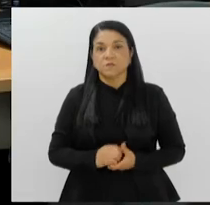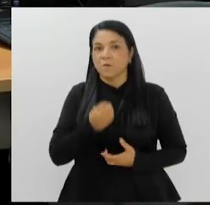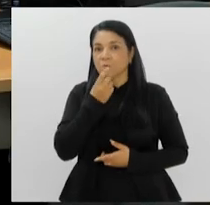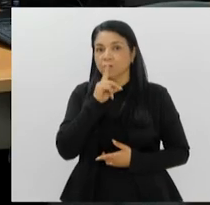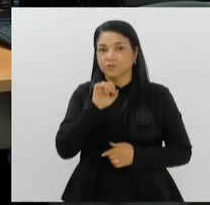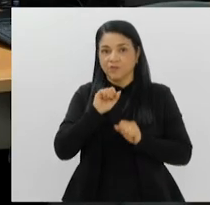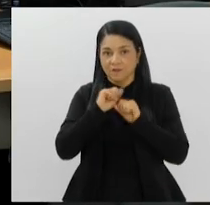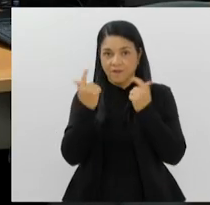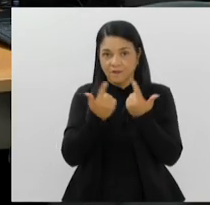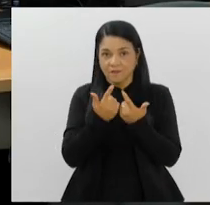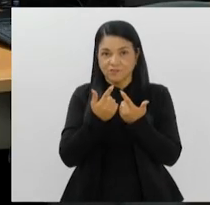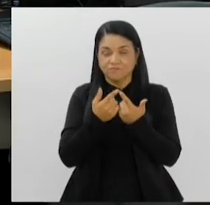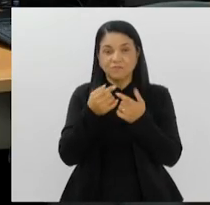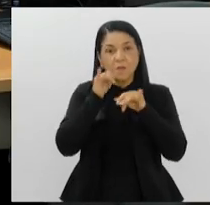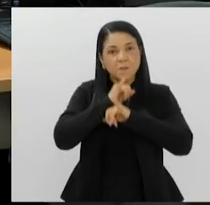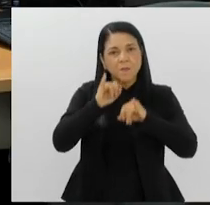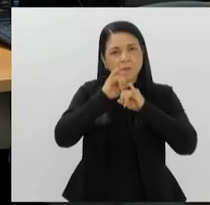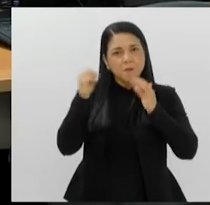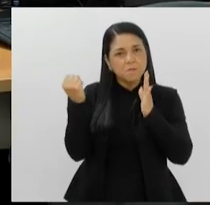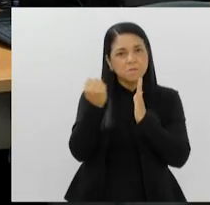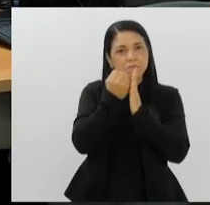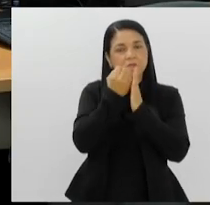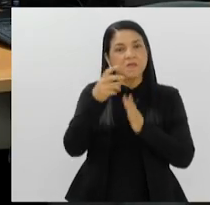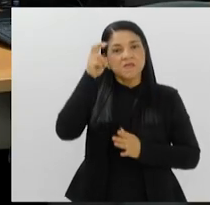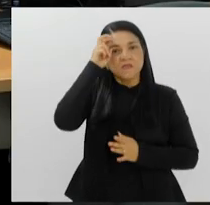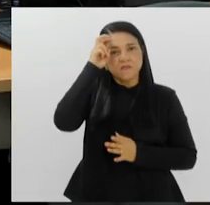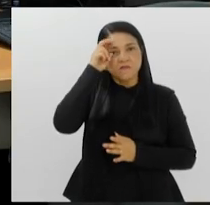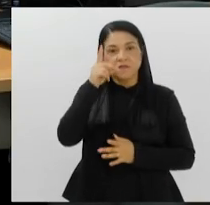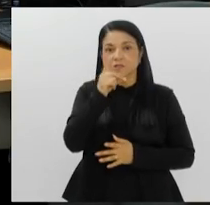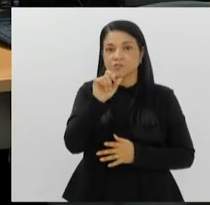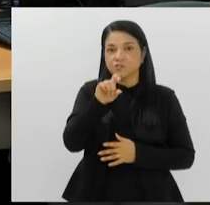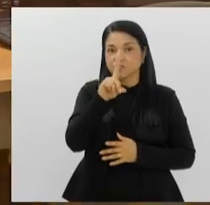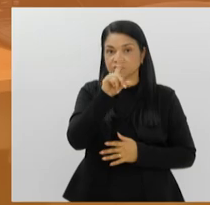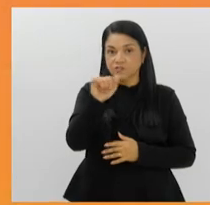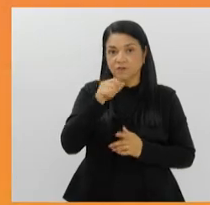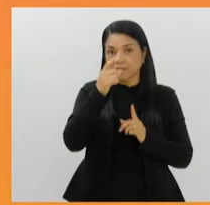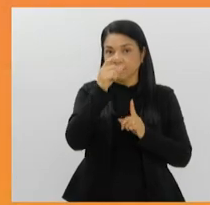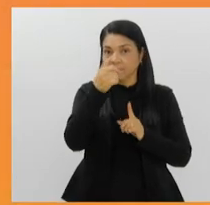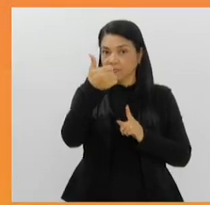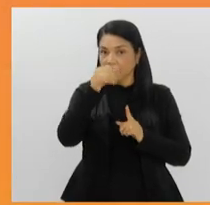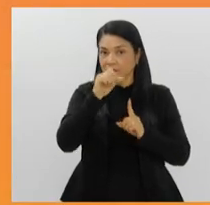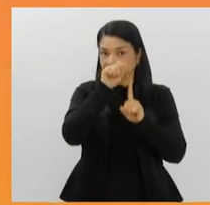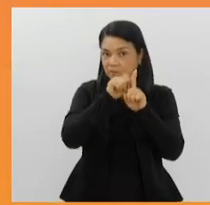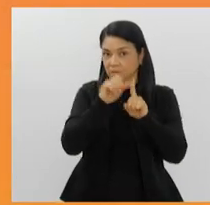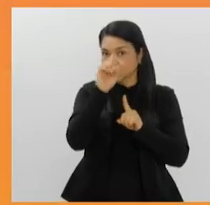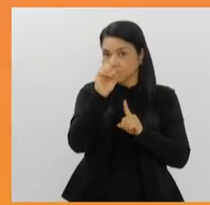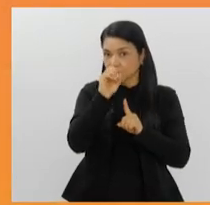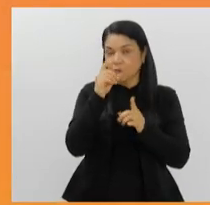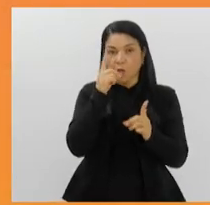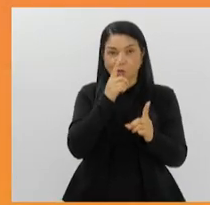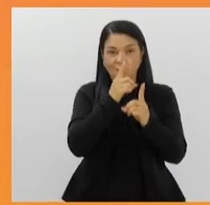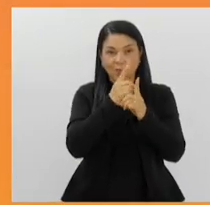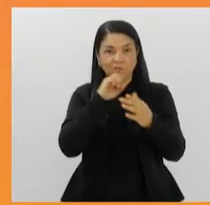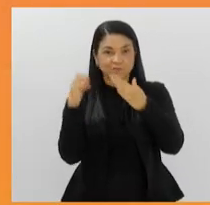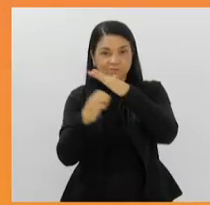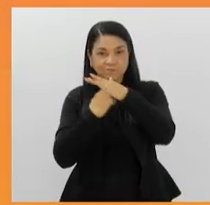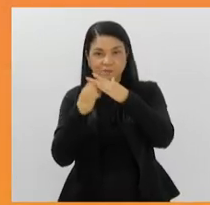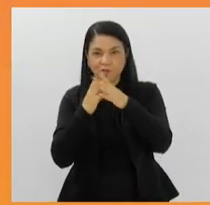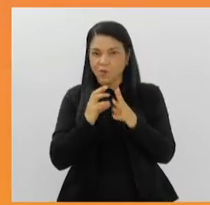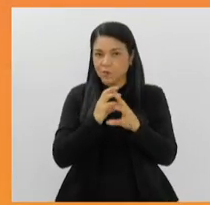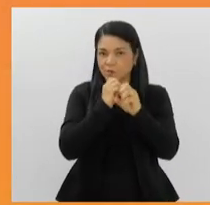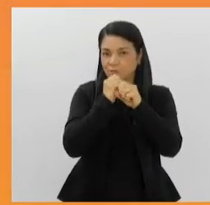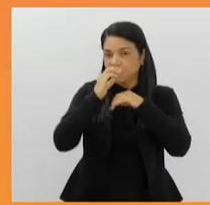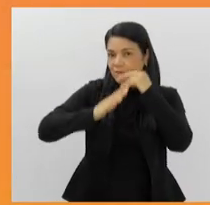O Bom Dia Alerj traz os seguintes destaques nesta quinta-feira, 10 de outubro. Encontro com empresários,